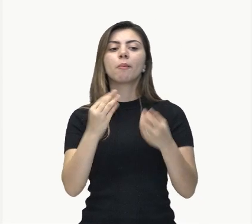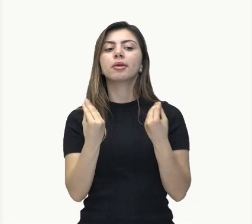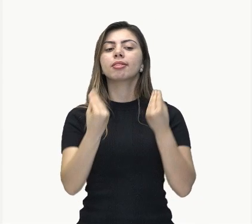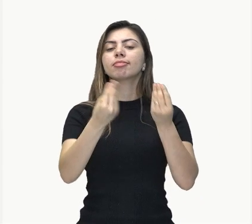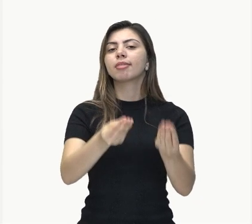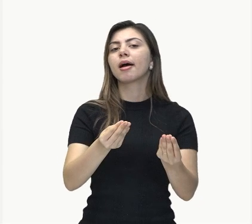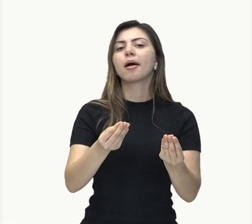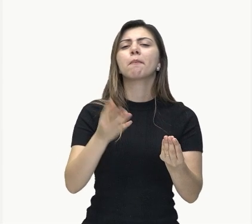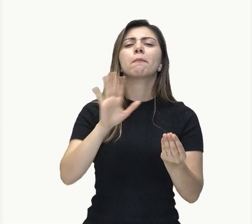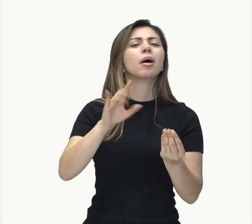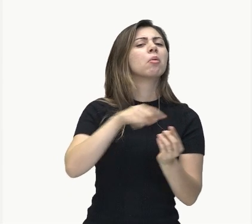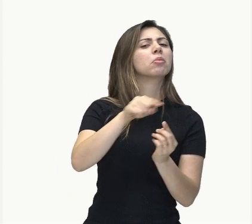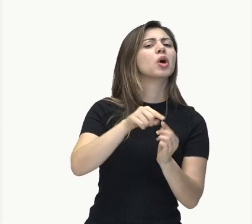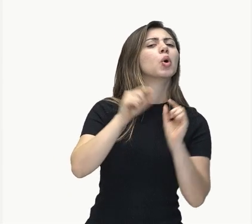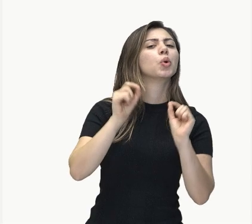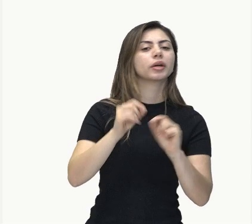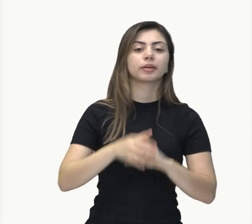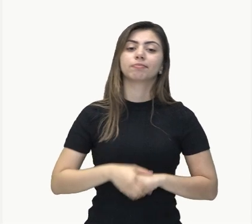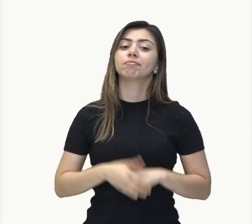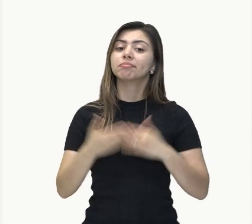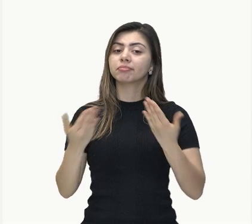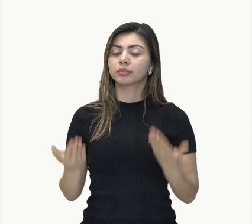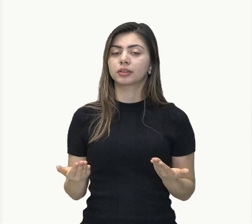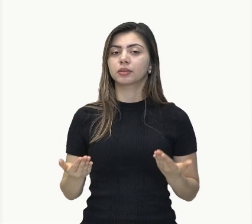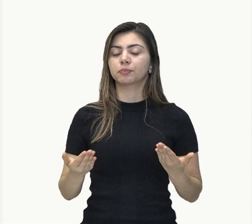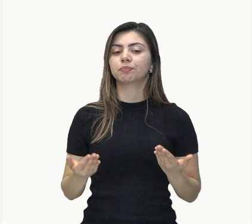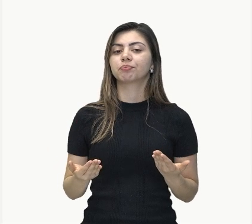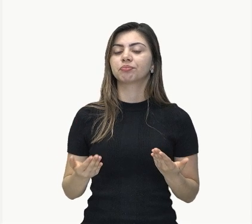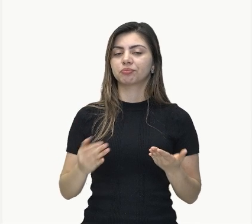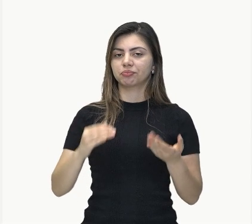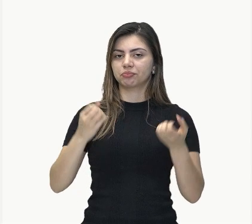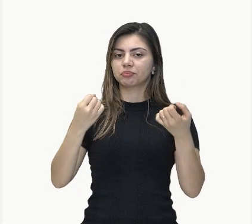orgânico é permitir a